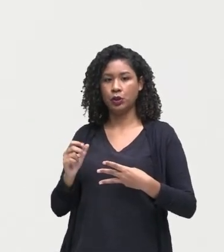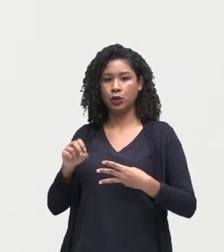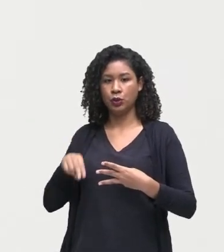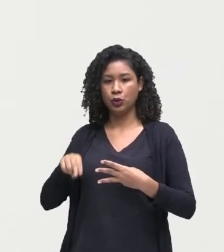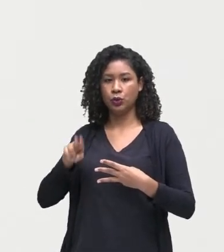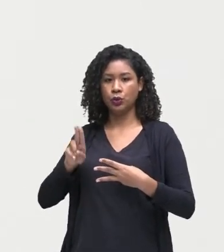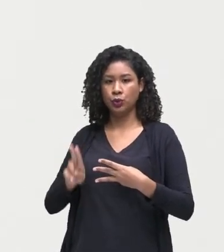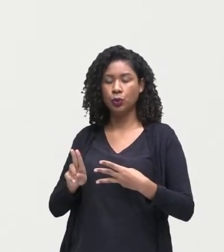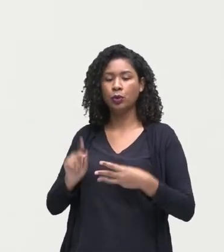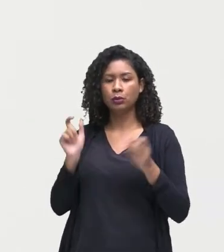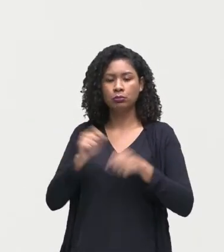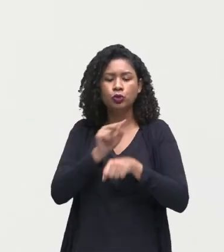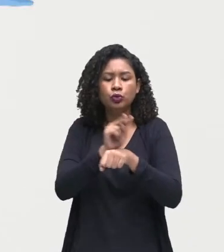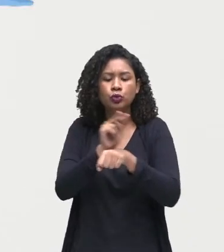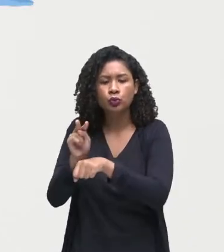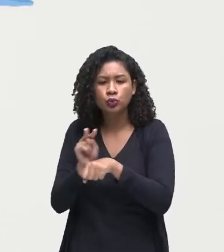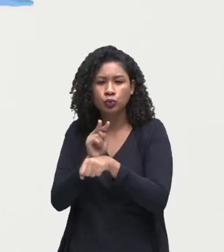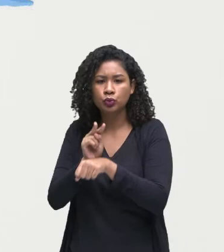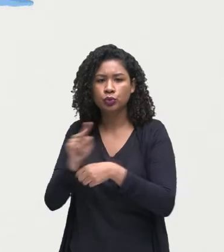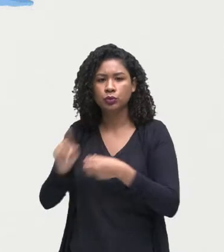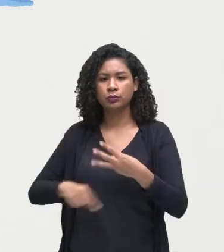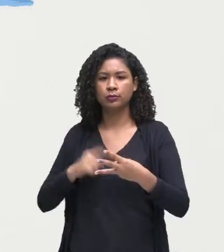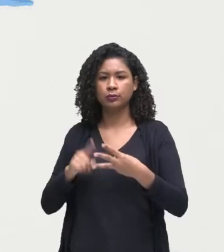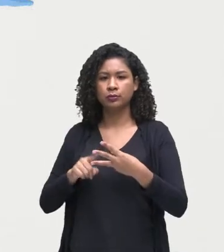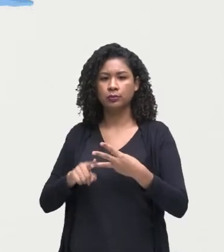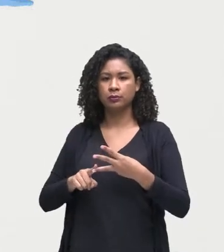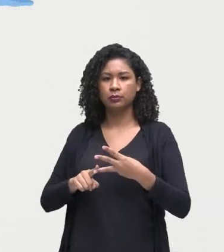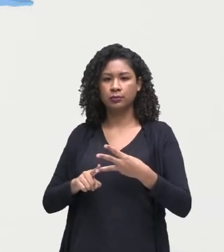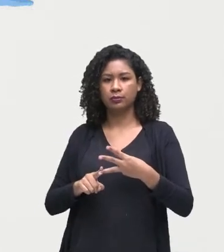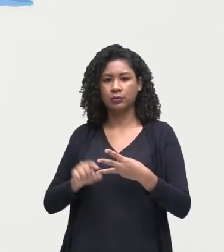a gente vai ver aqui um exemplo, né?